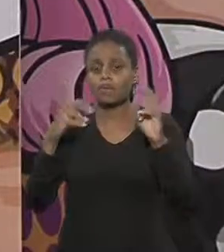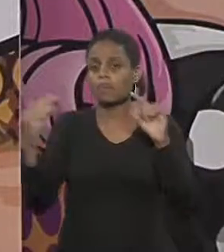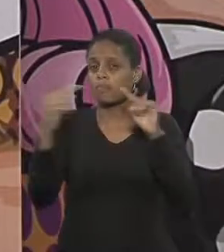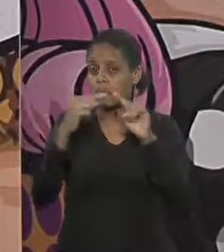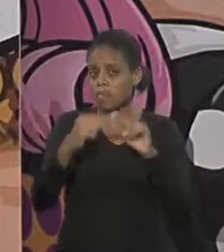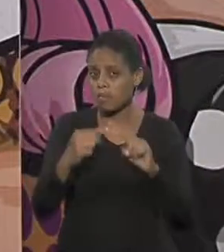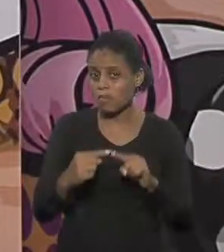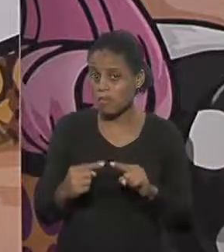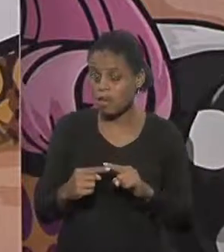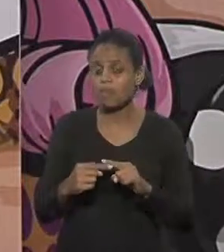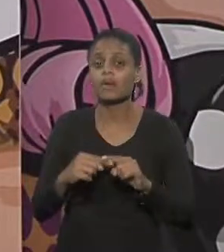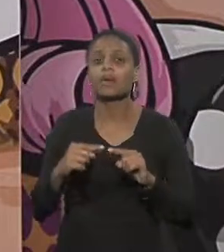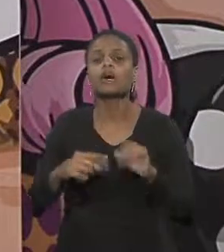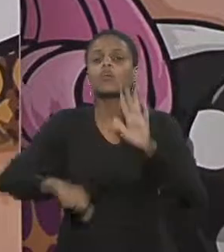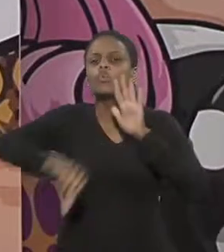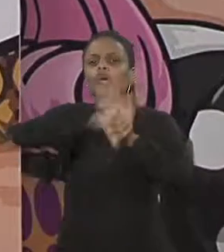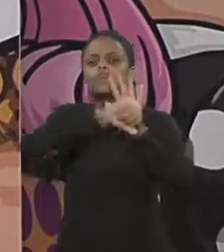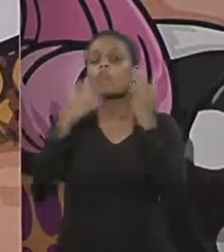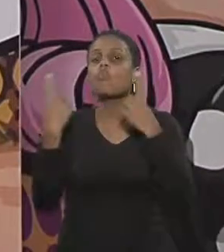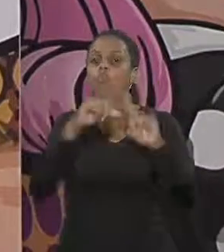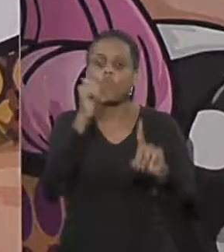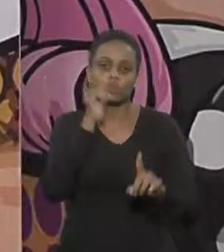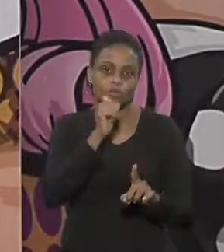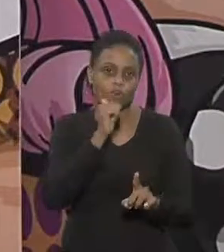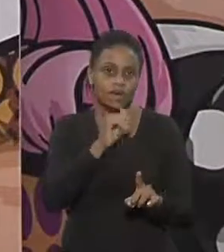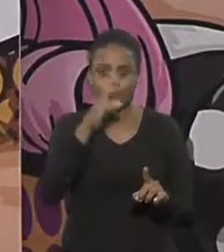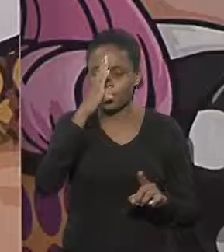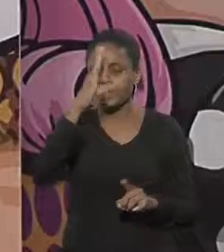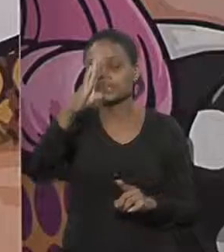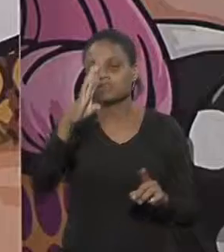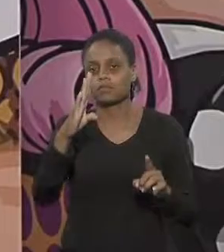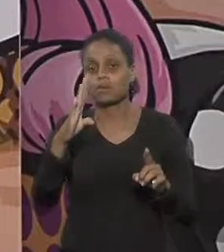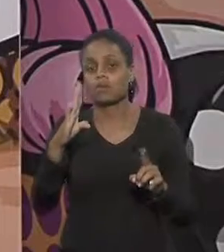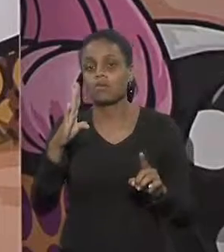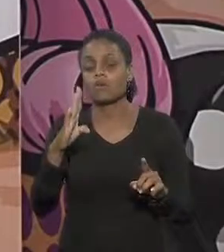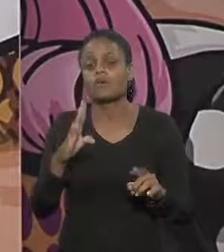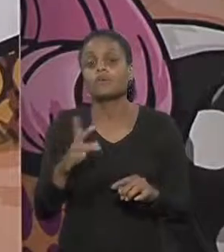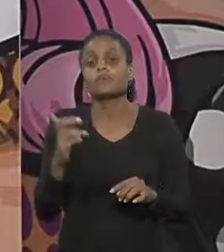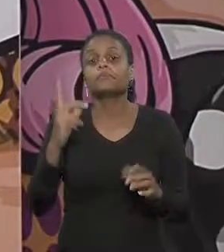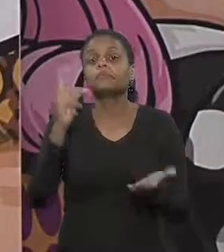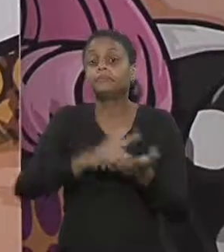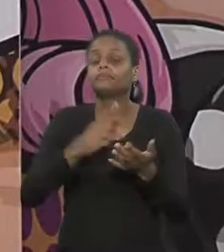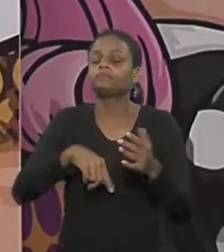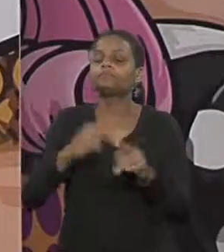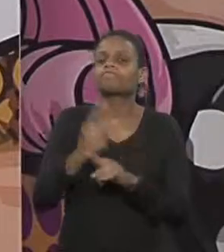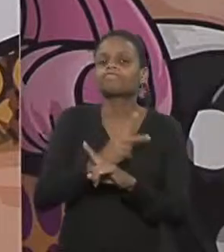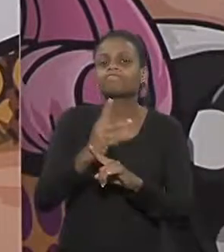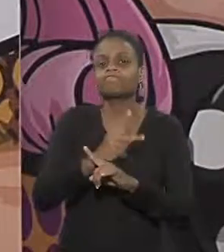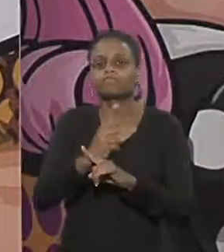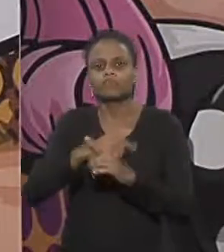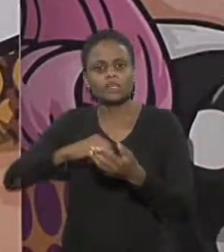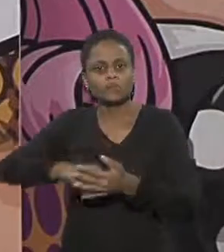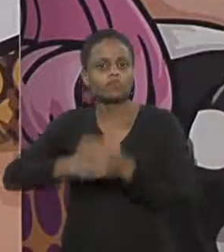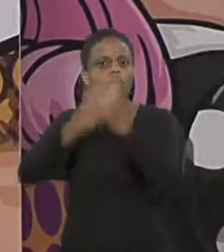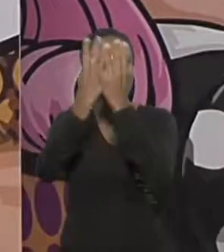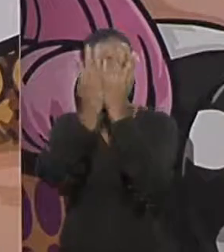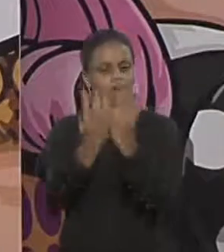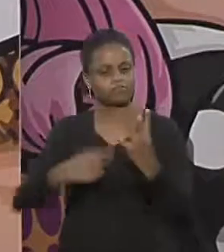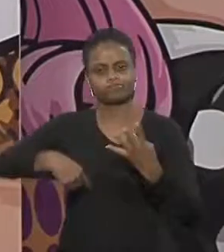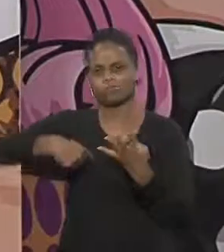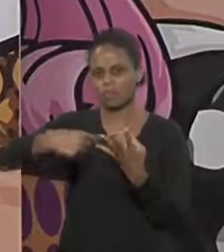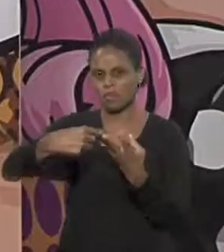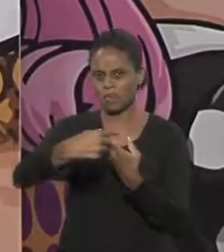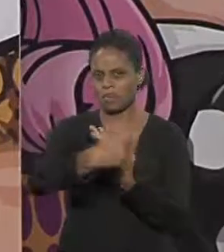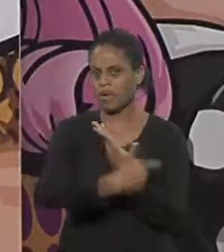temático com os indicadores criminais referentes aos crimes contra as mulheres, os principais crimes. Na verdade, a gente procurou trazer